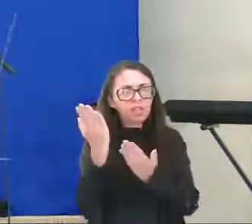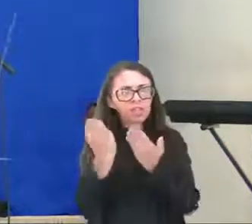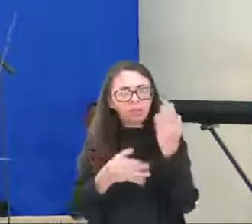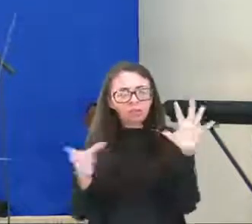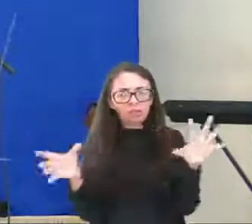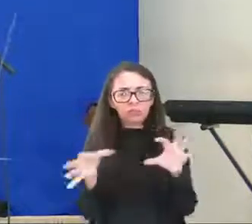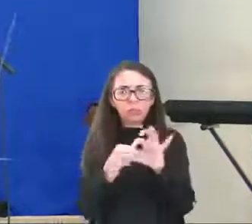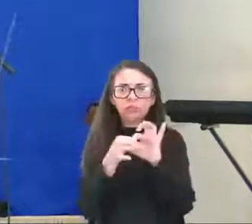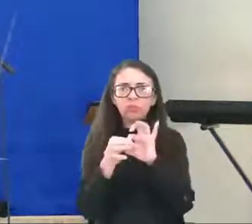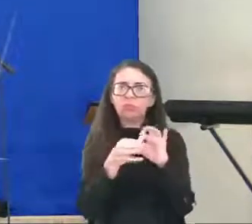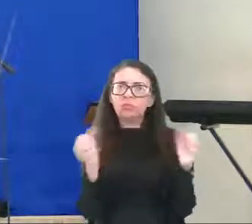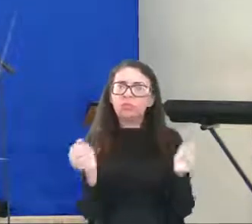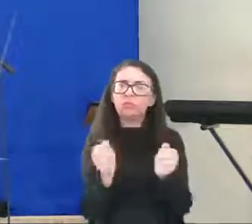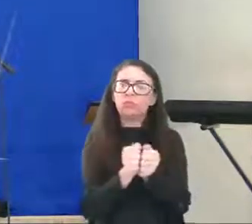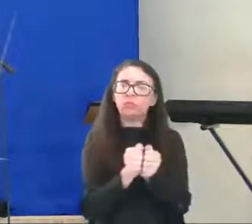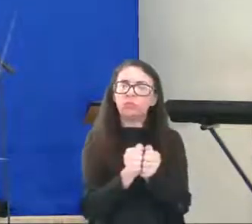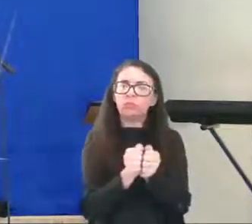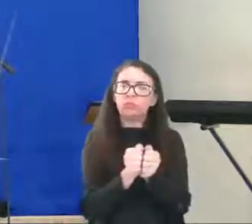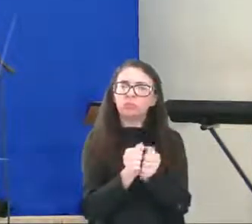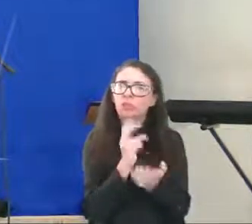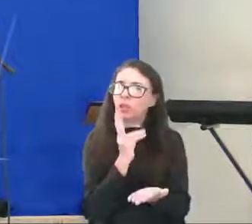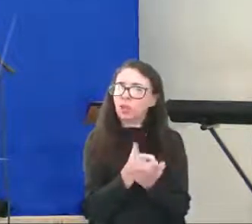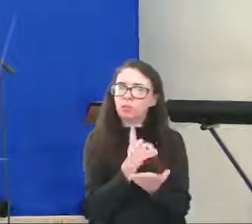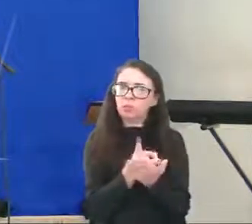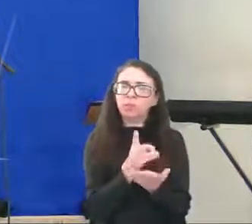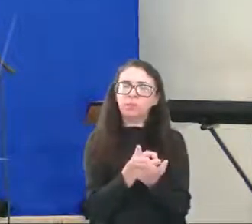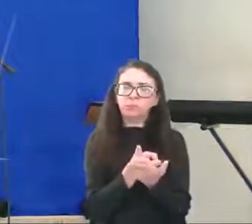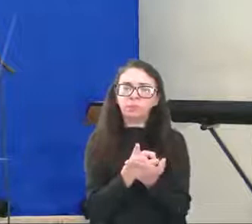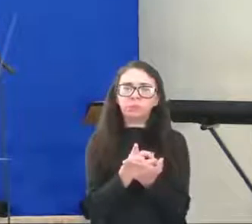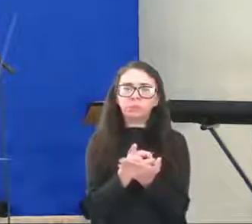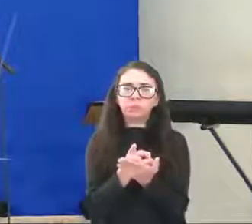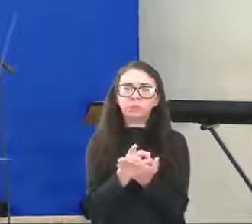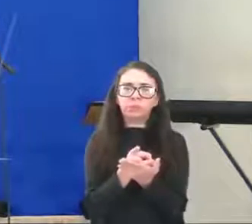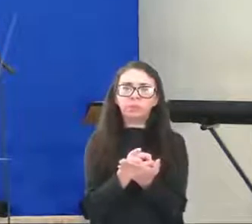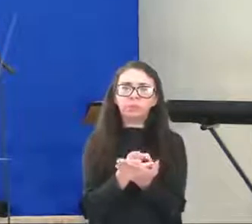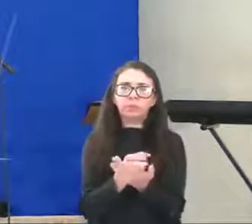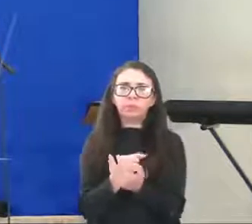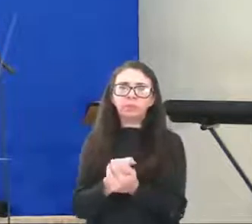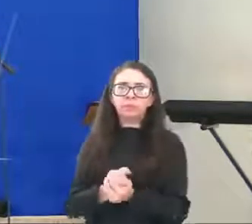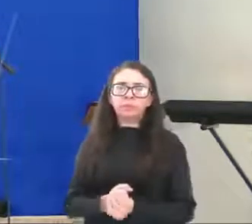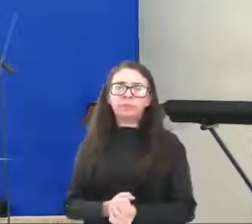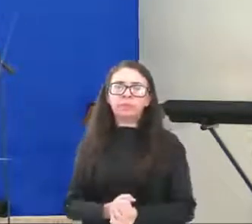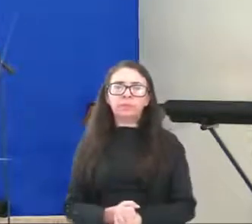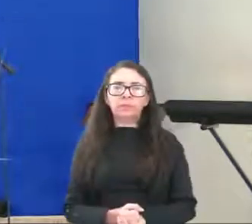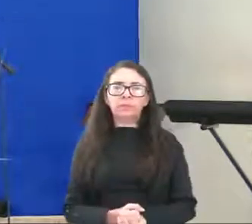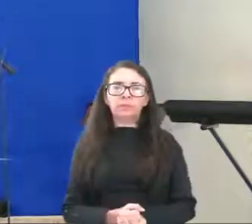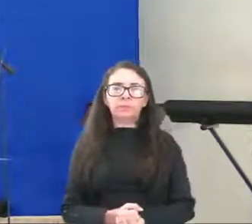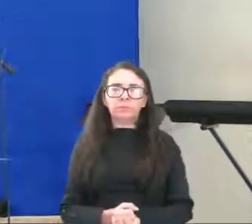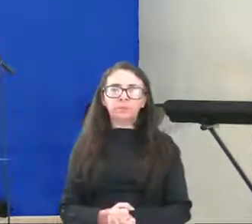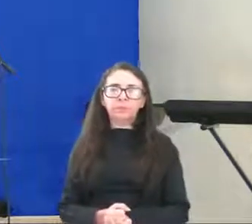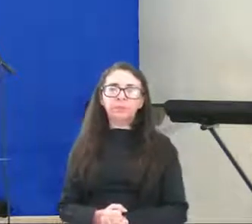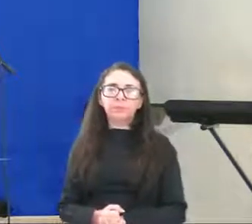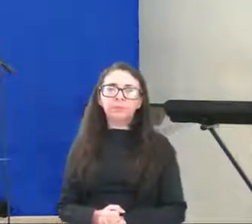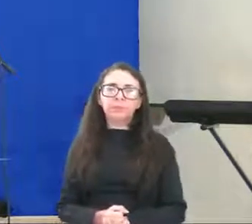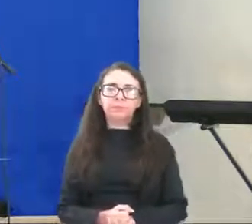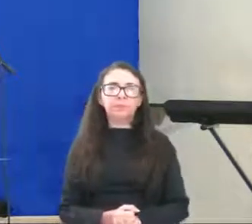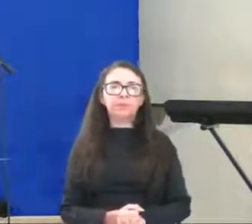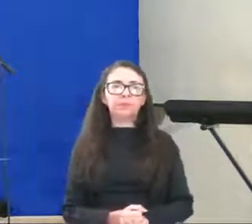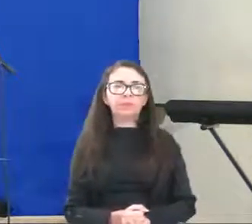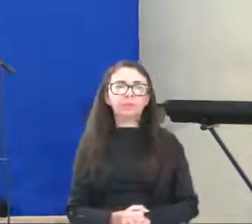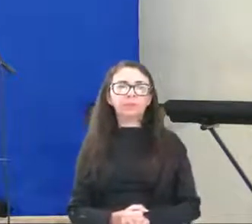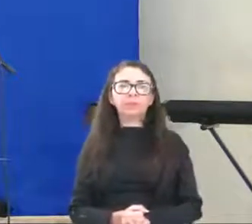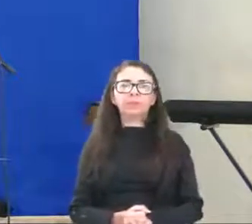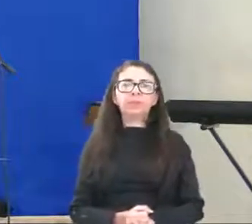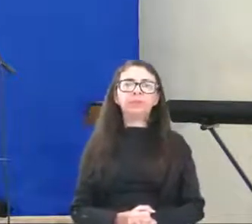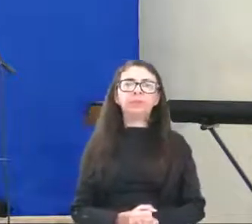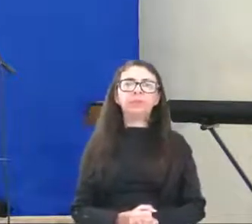25 ao 26. Na verdade, o 25A agora. Só o 25A. Para que